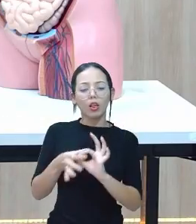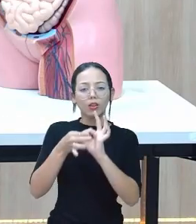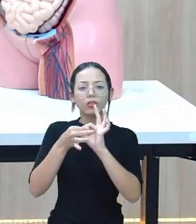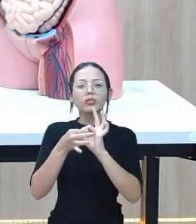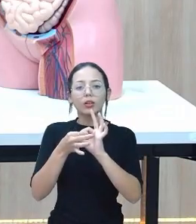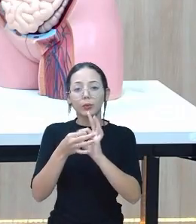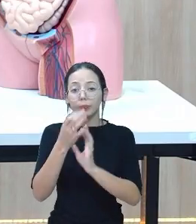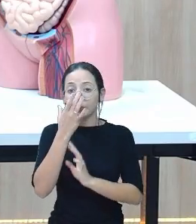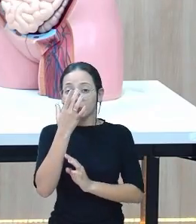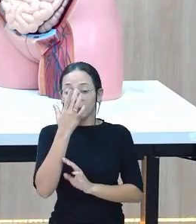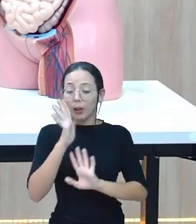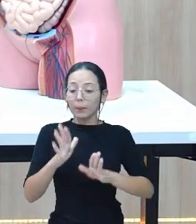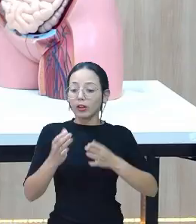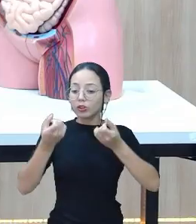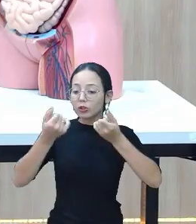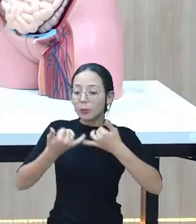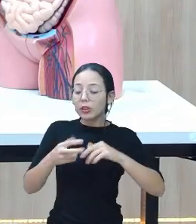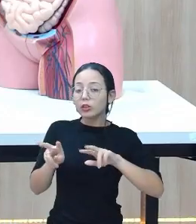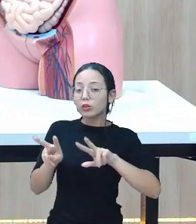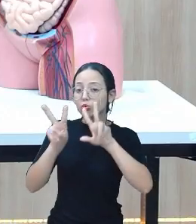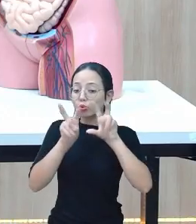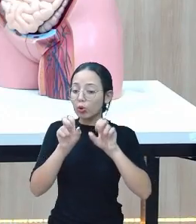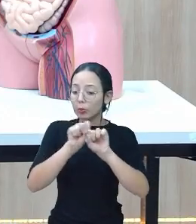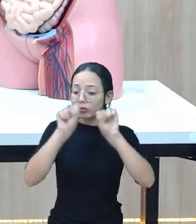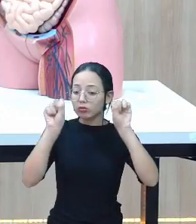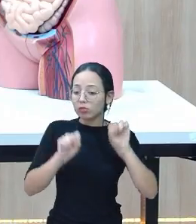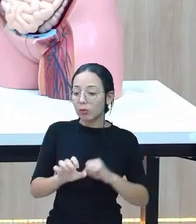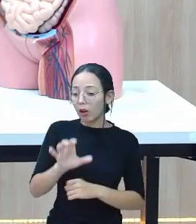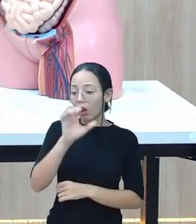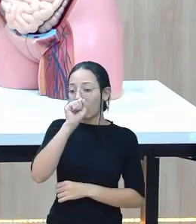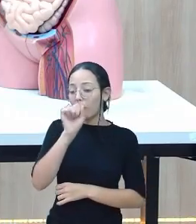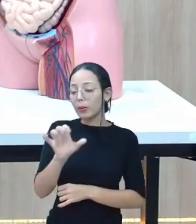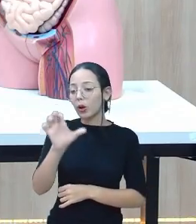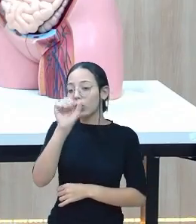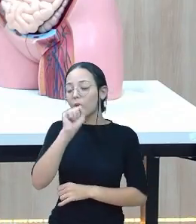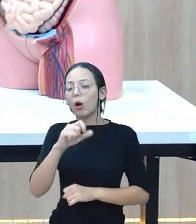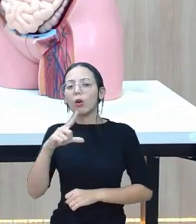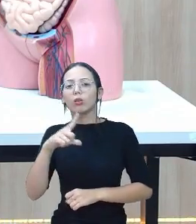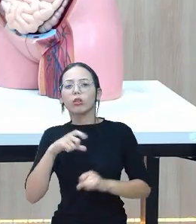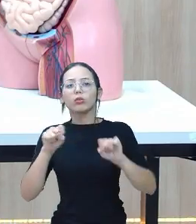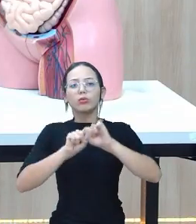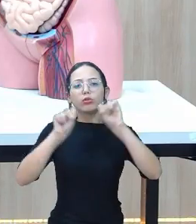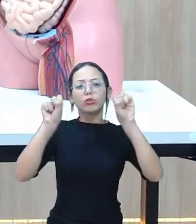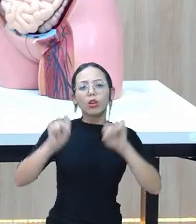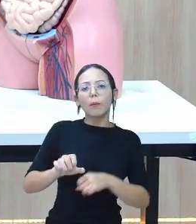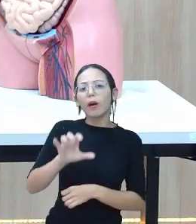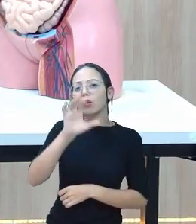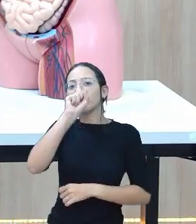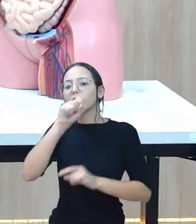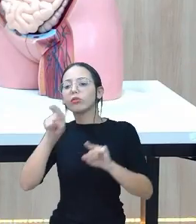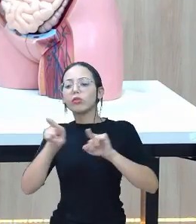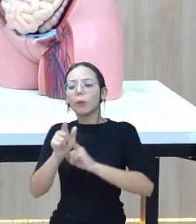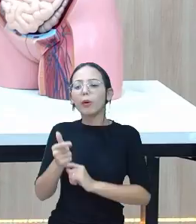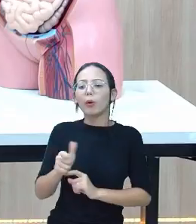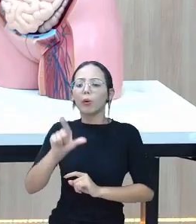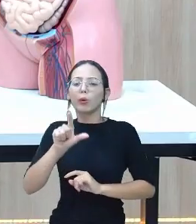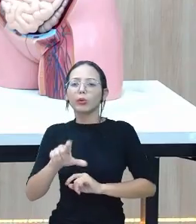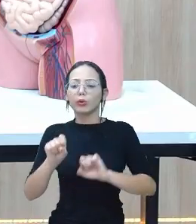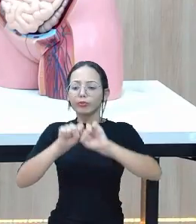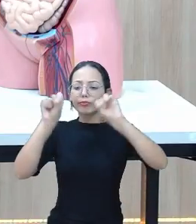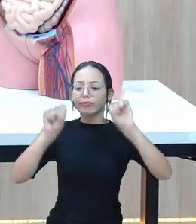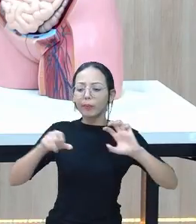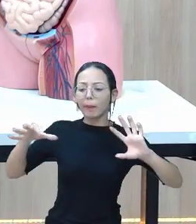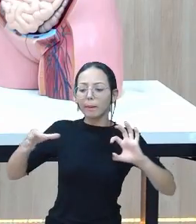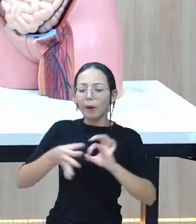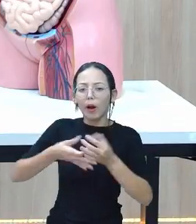interligação. Quando nós falamos no sistema respiratório, existe o sistema respiratório e outros sistemas interagindo para